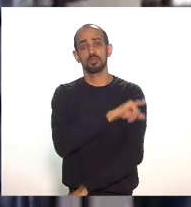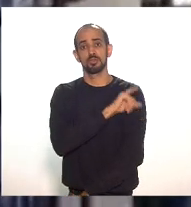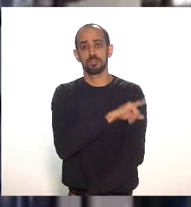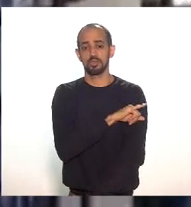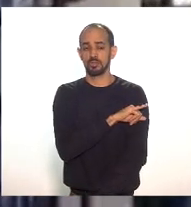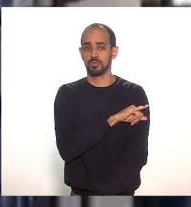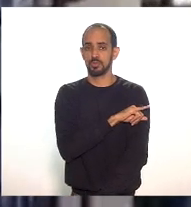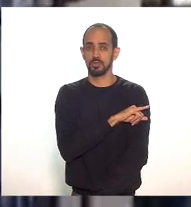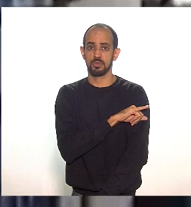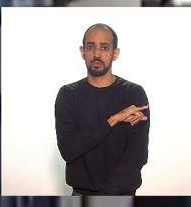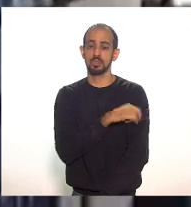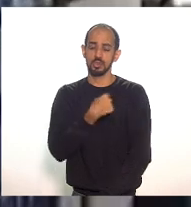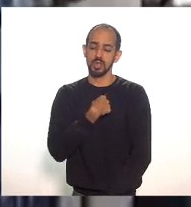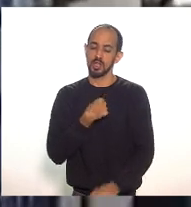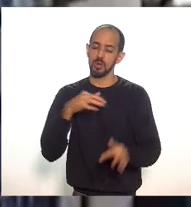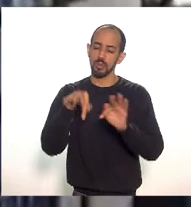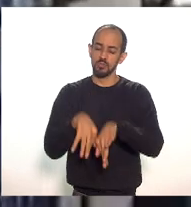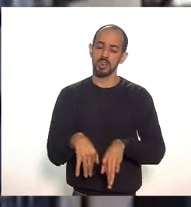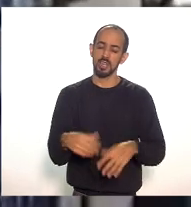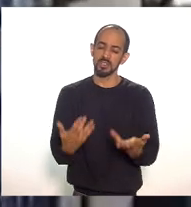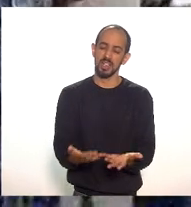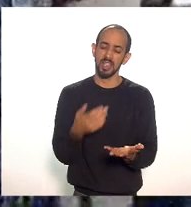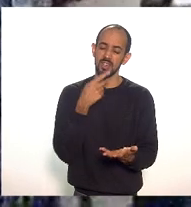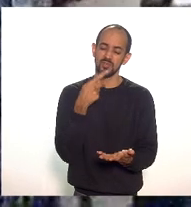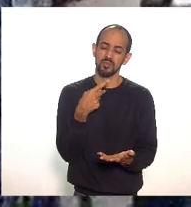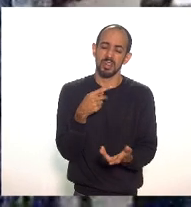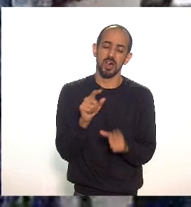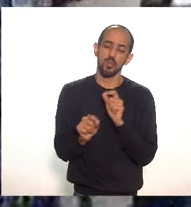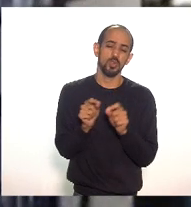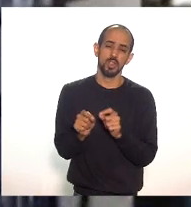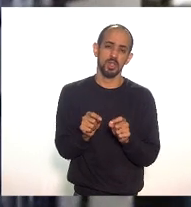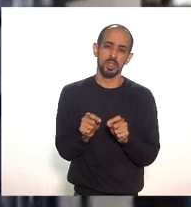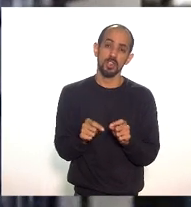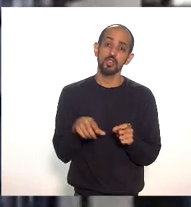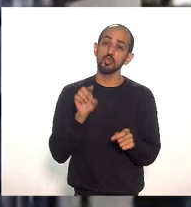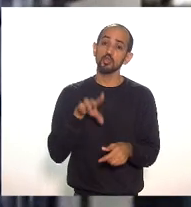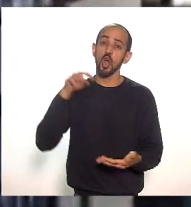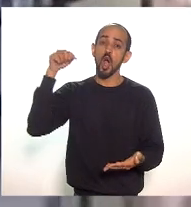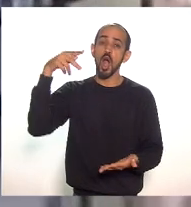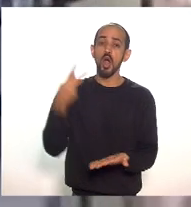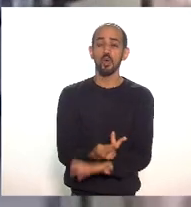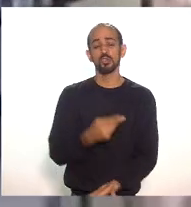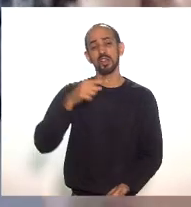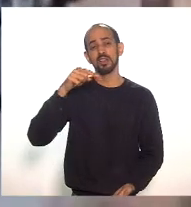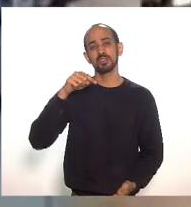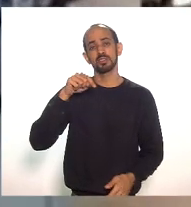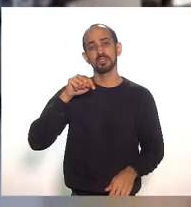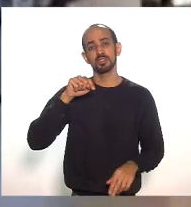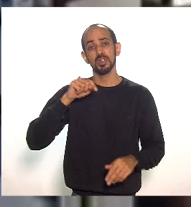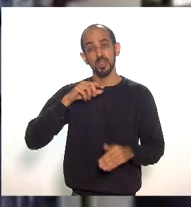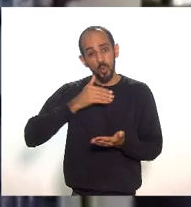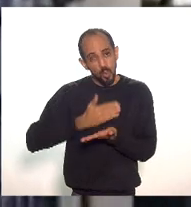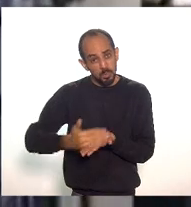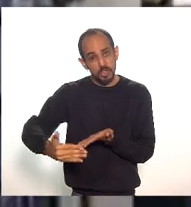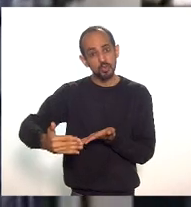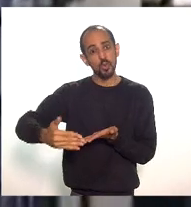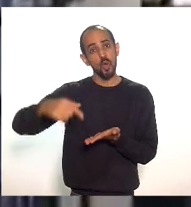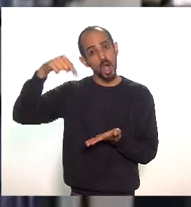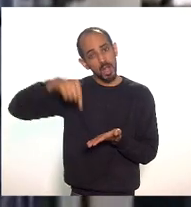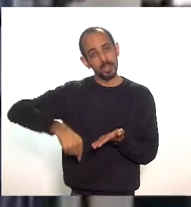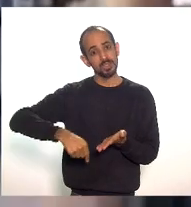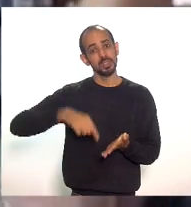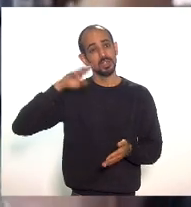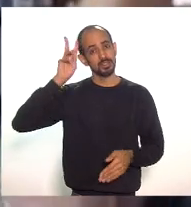e ele tá concluir quer dizer o seguinte isto Só acontece e só teve início essa